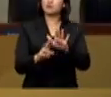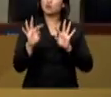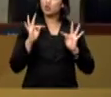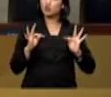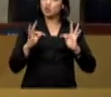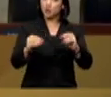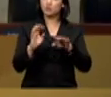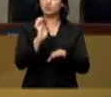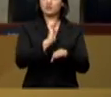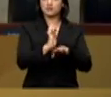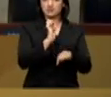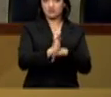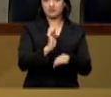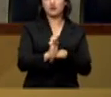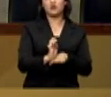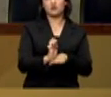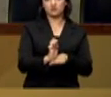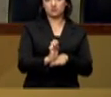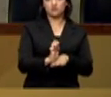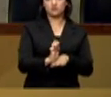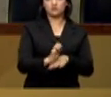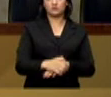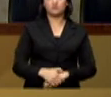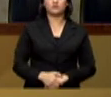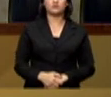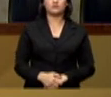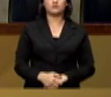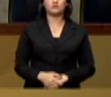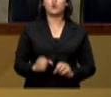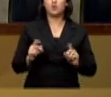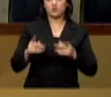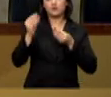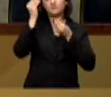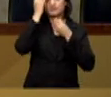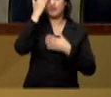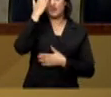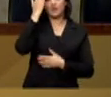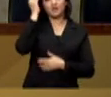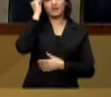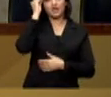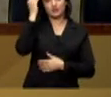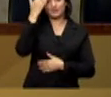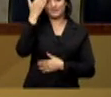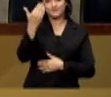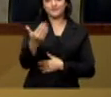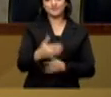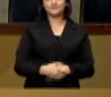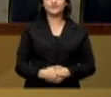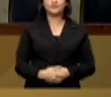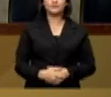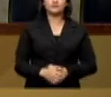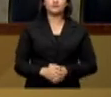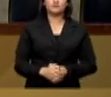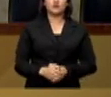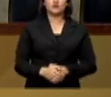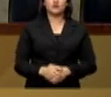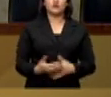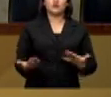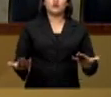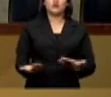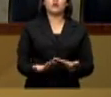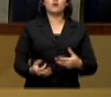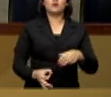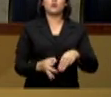e nos autos. Muito obrigado. Entendi. Muito obrigado. Então, passo a palavra para o voto agora, Sua